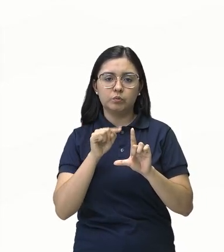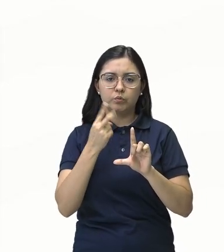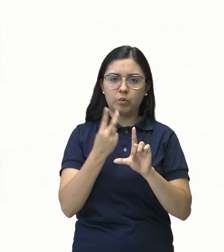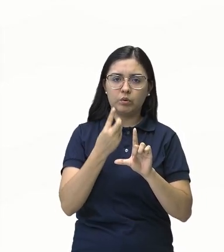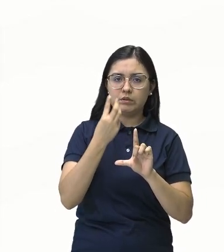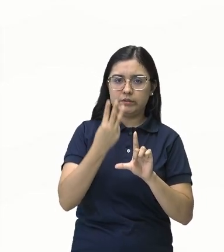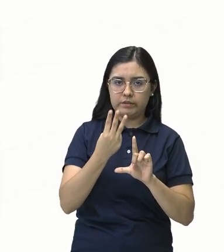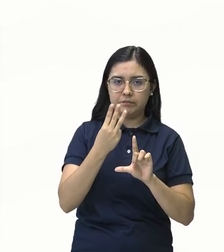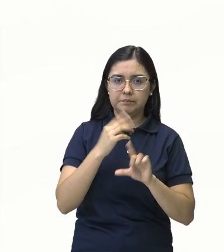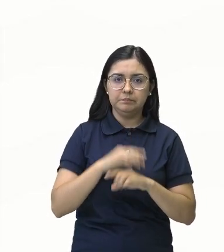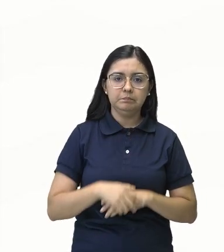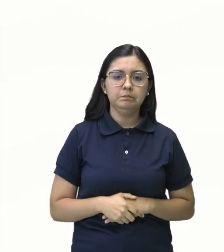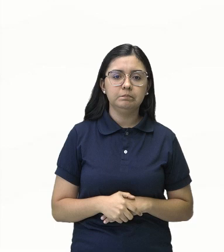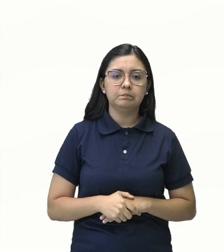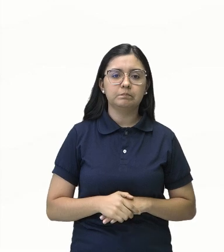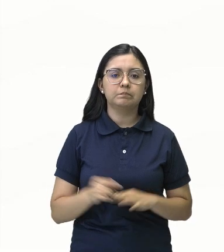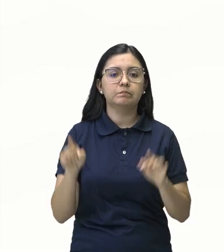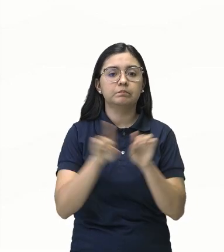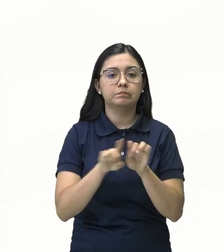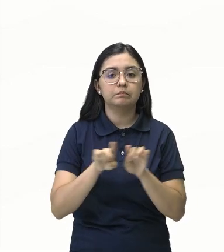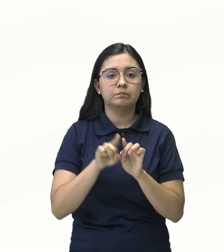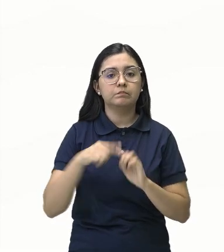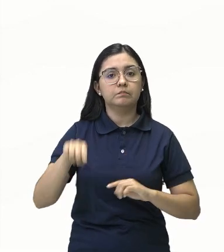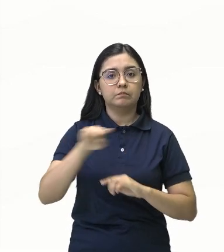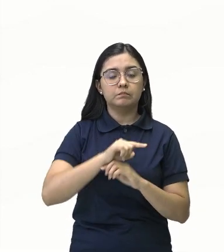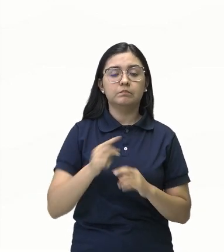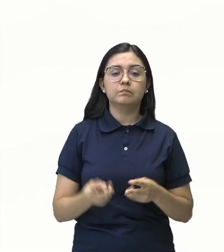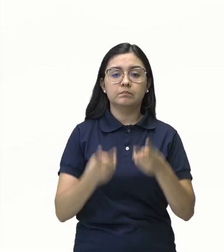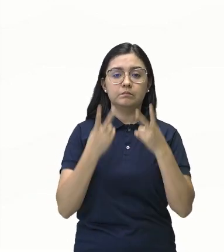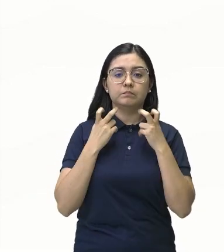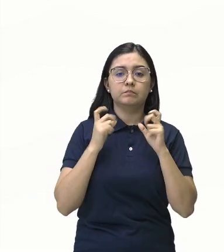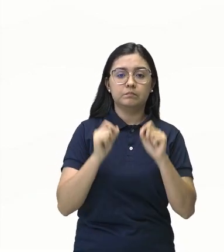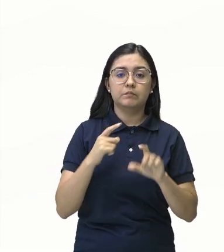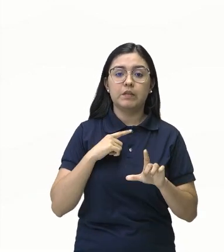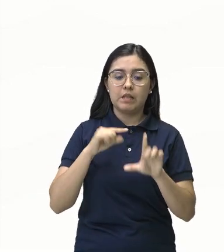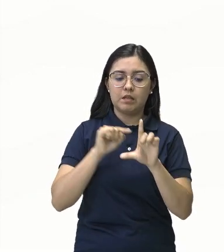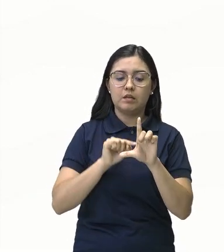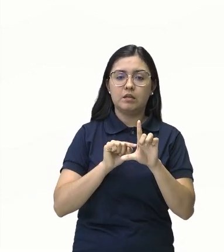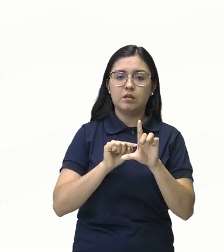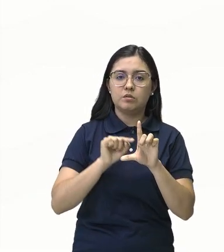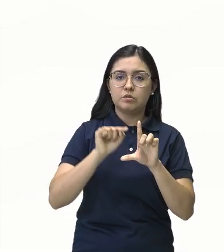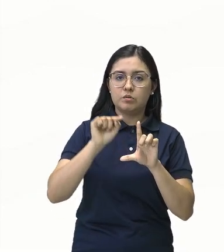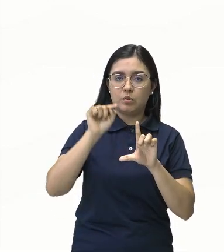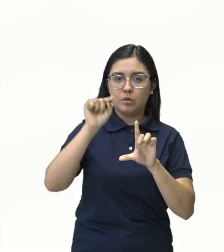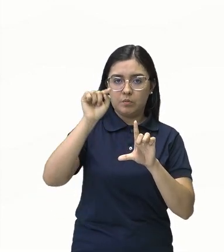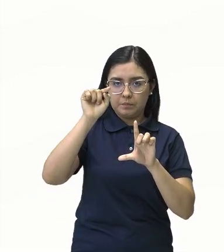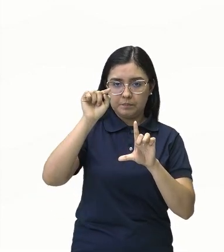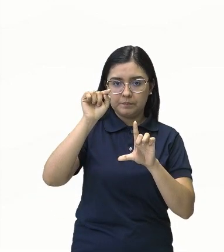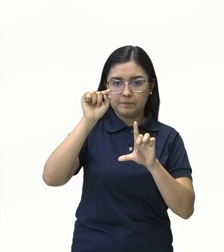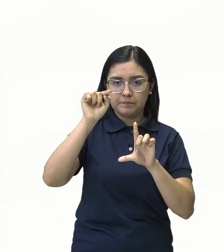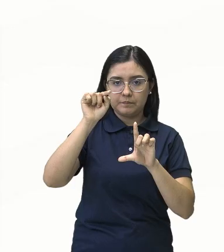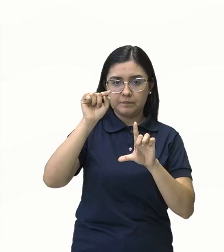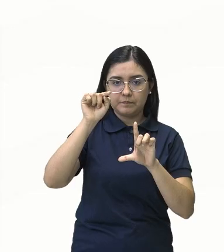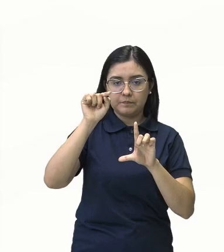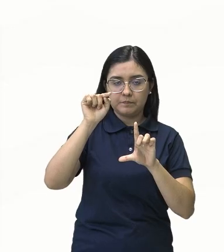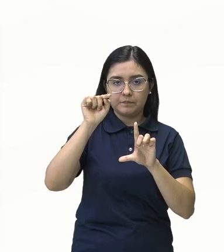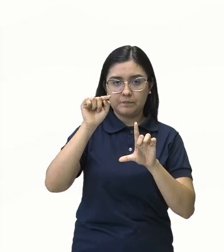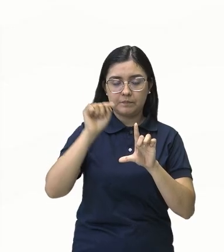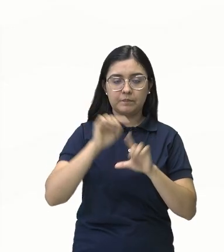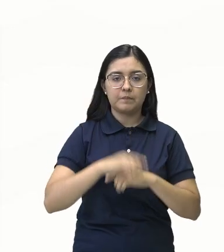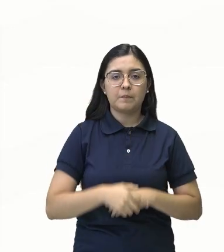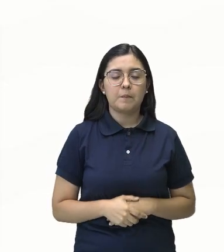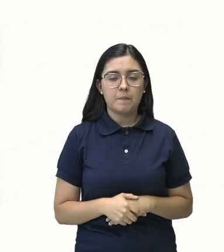3. E você consegue observar que ela sobe, ou seja, ela